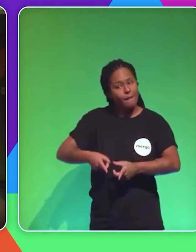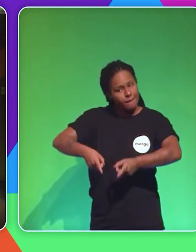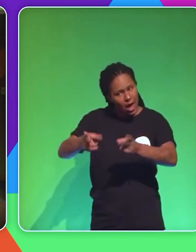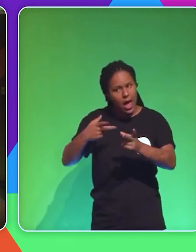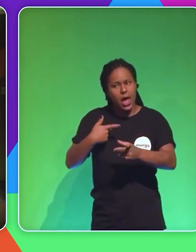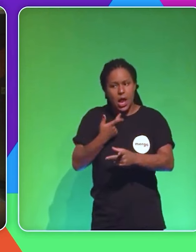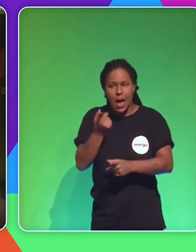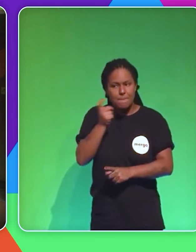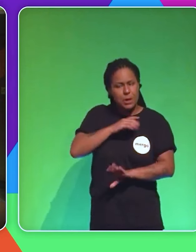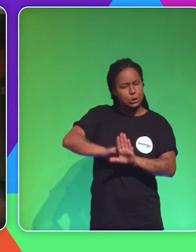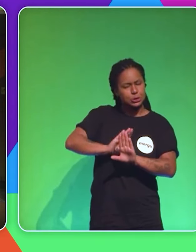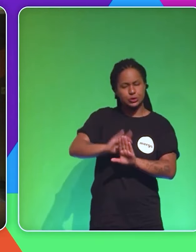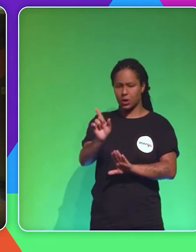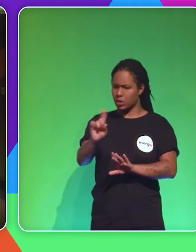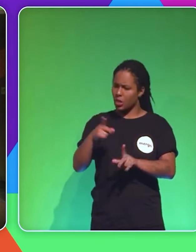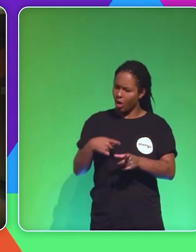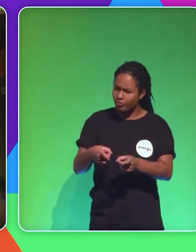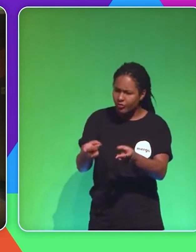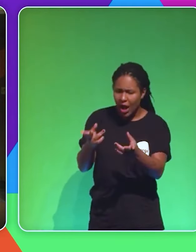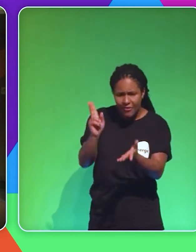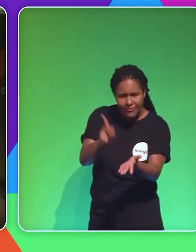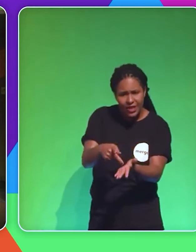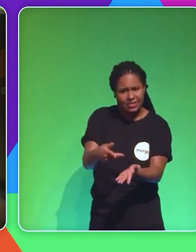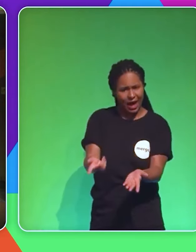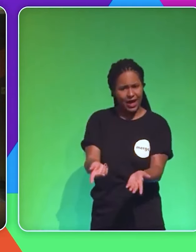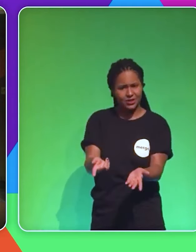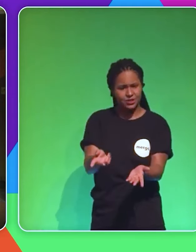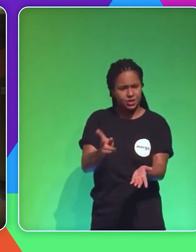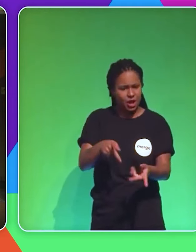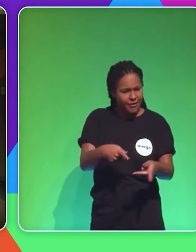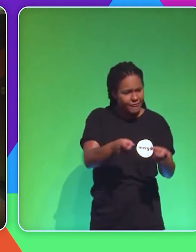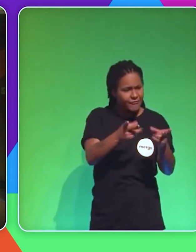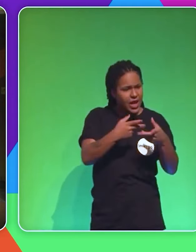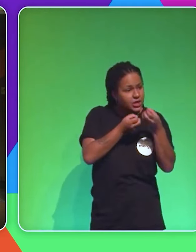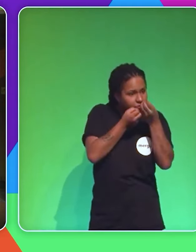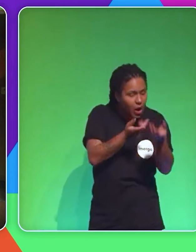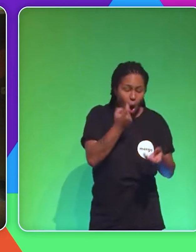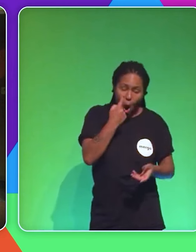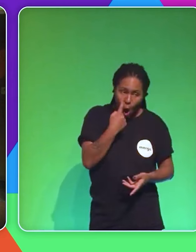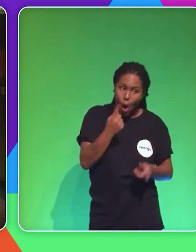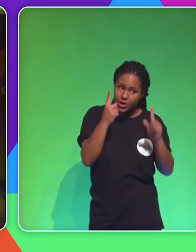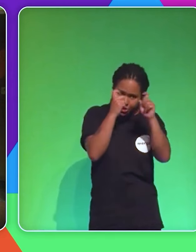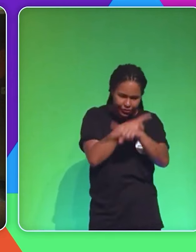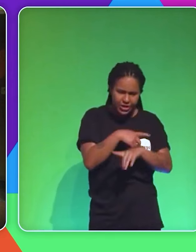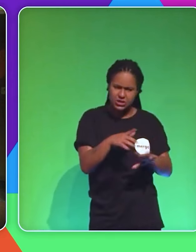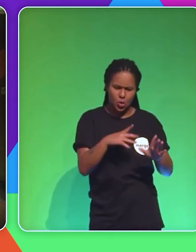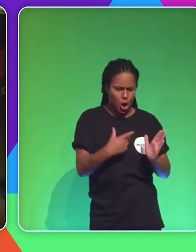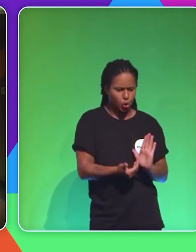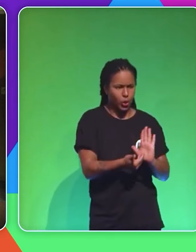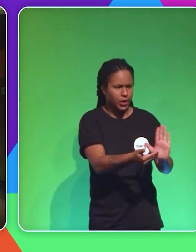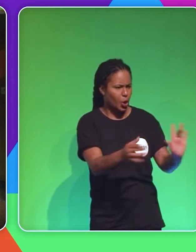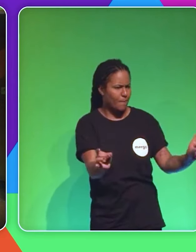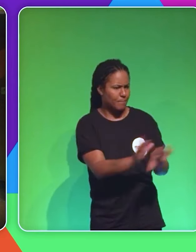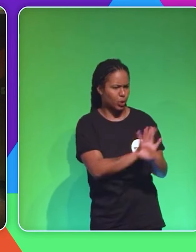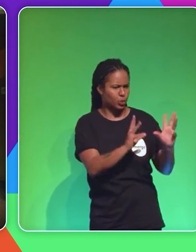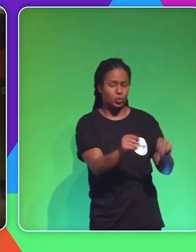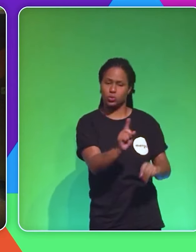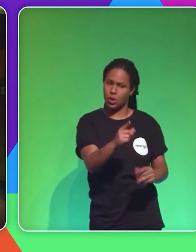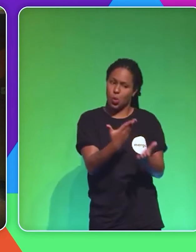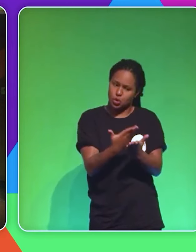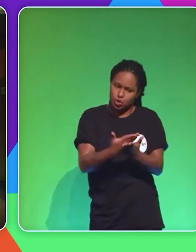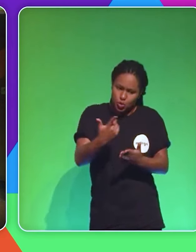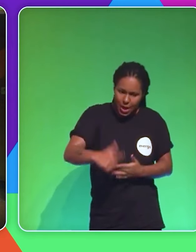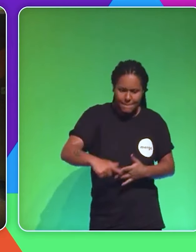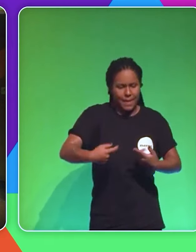mentoria vender produtos falando a real pras pessoas falando olha vai ser difícil o que eu tô te dando aqui não é tudo pelo amor de Deus você vai ter que estudar